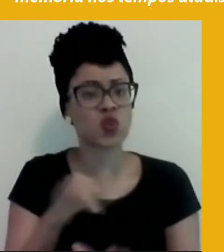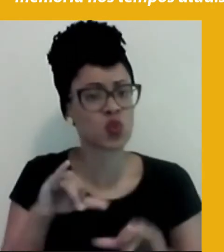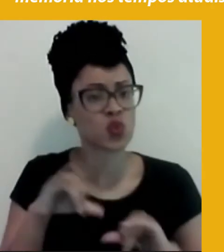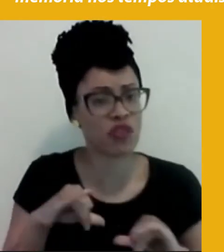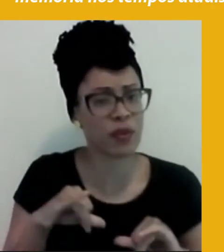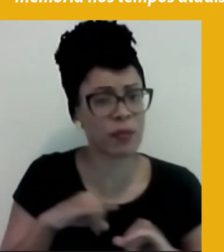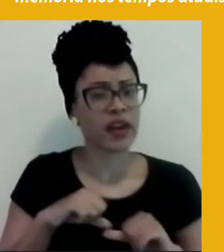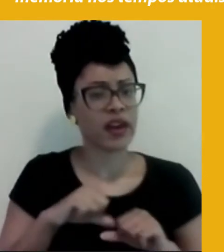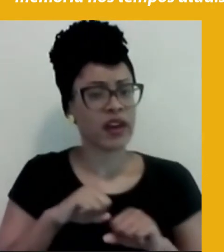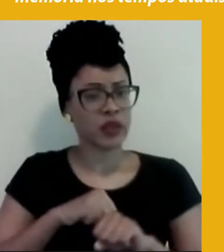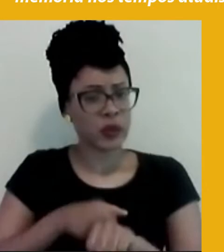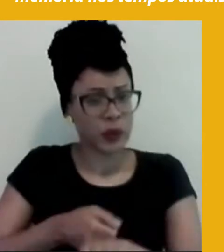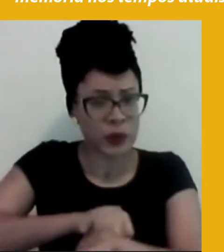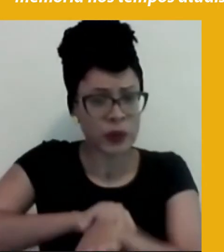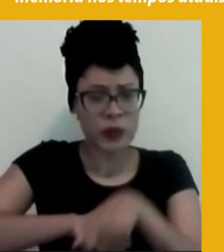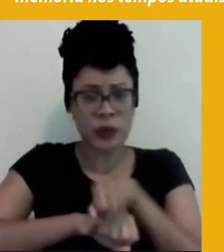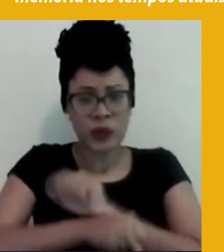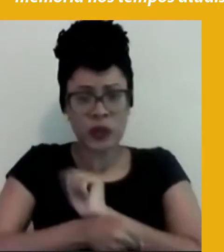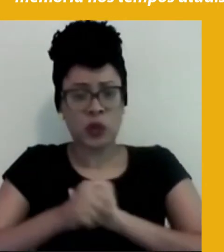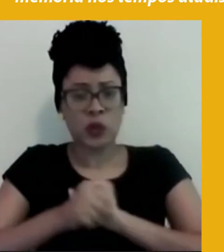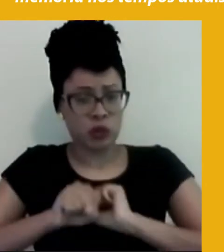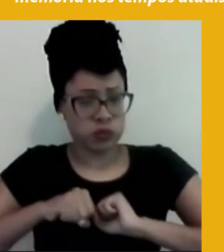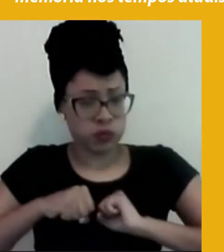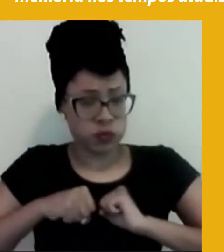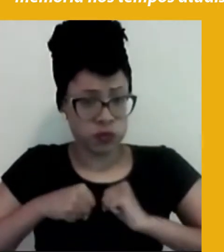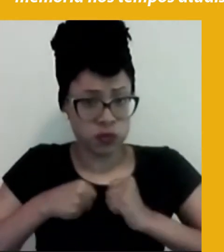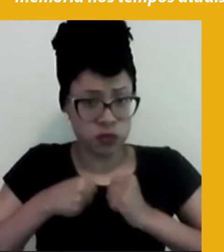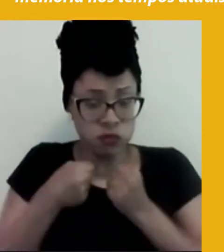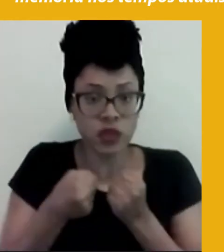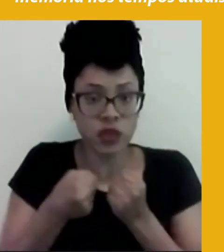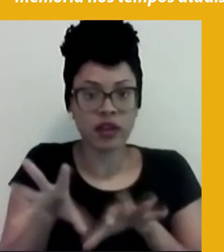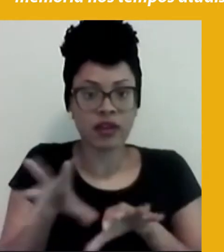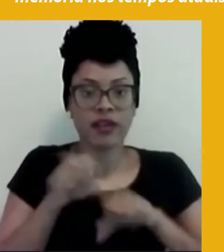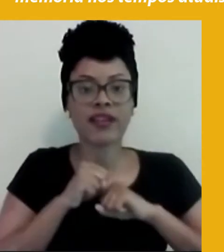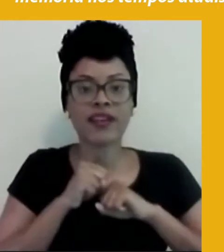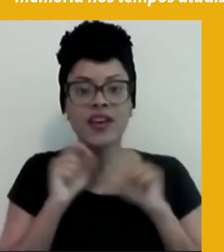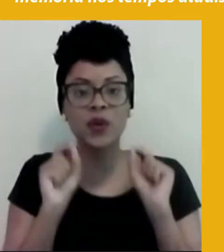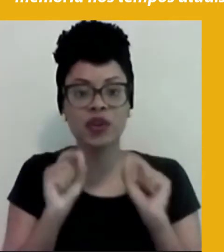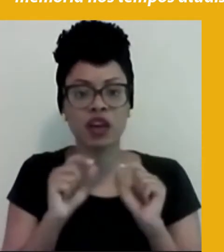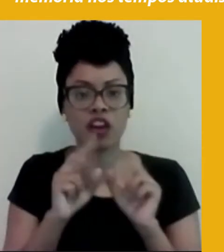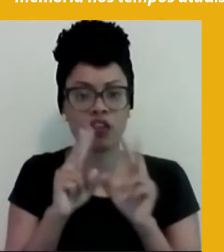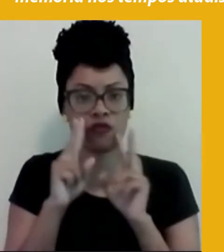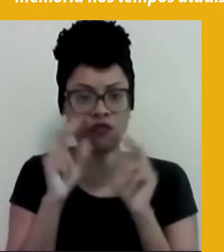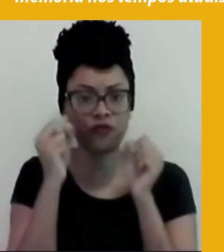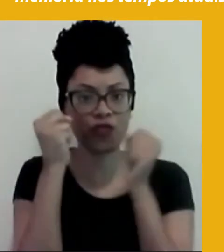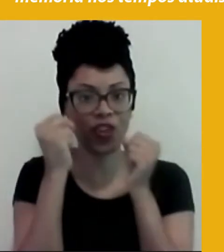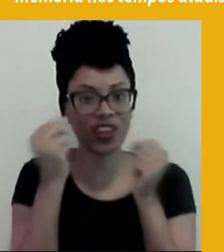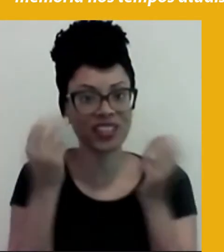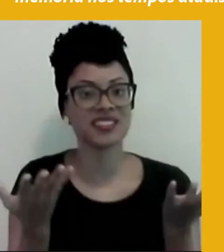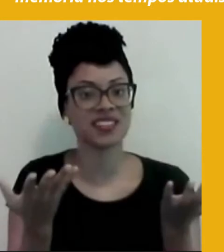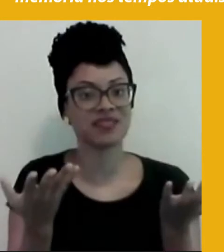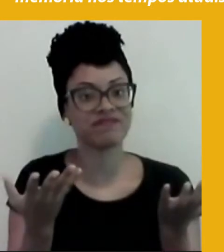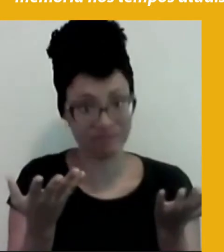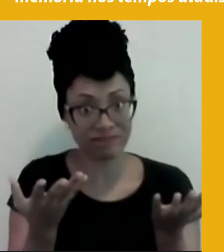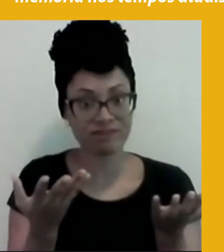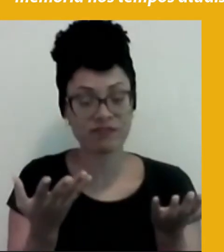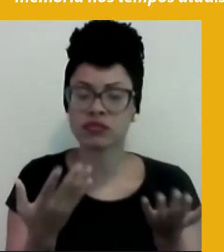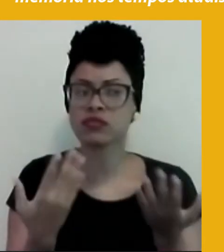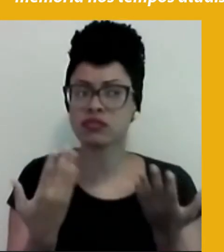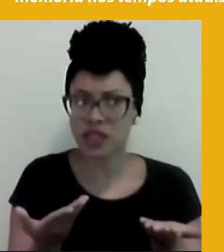tem marcado a vida de muitos brasileiros e brasileiras, né? E que vão saber, num dado momento,